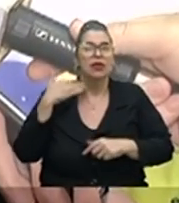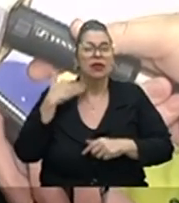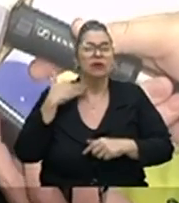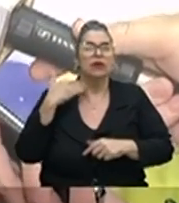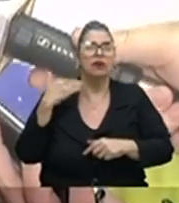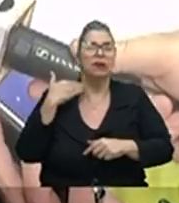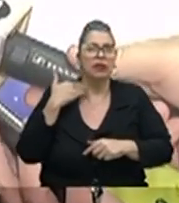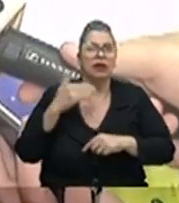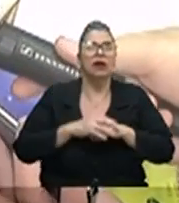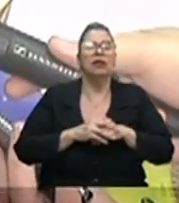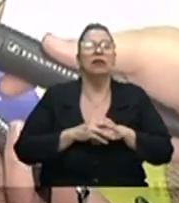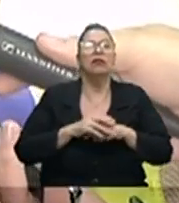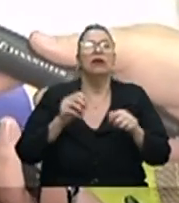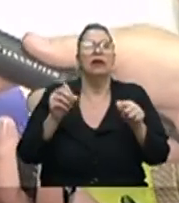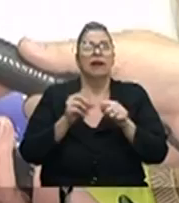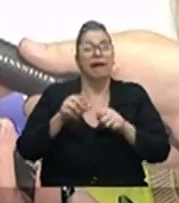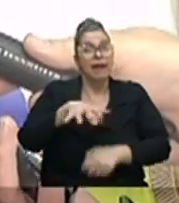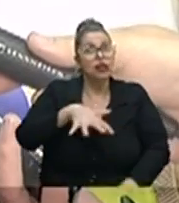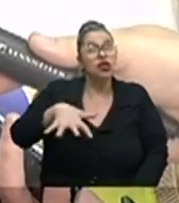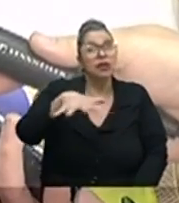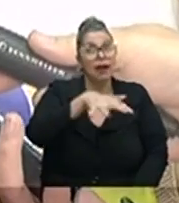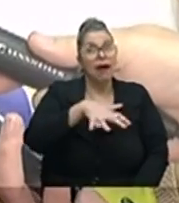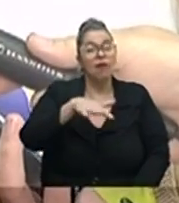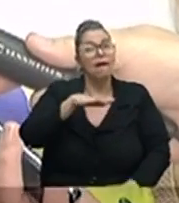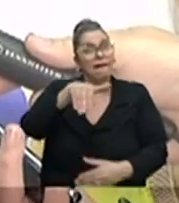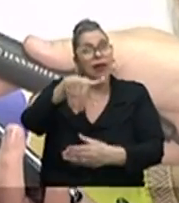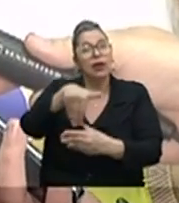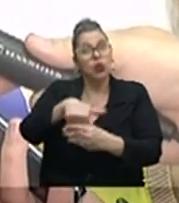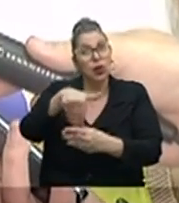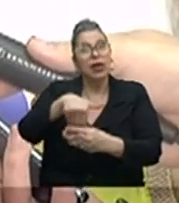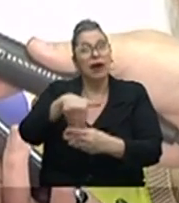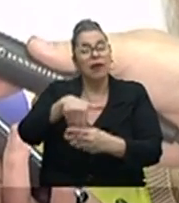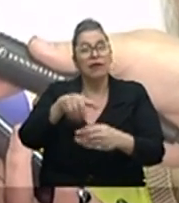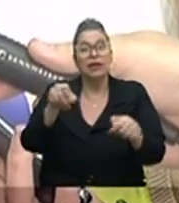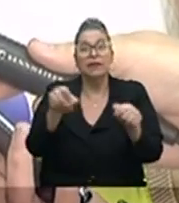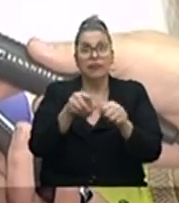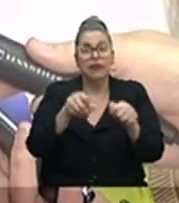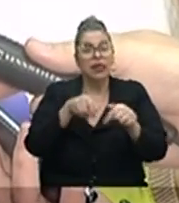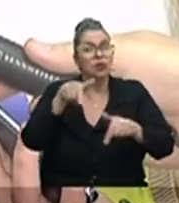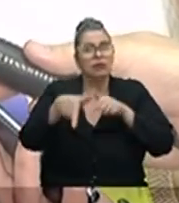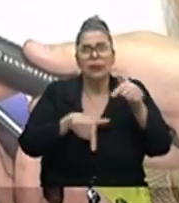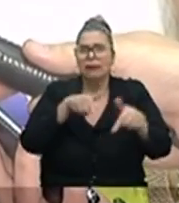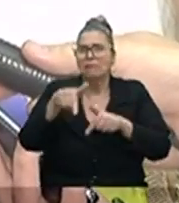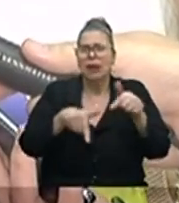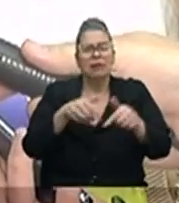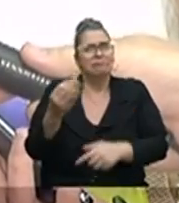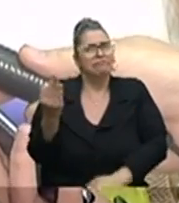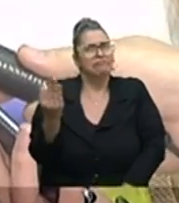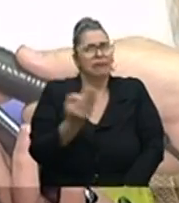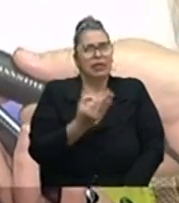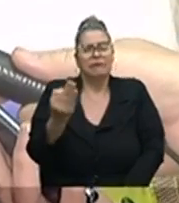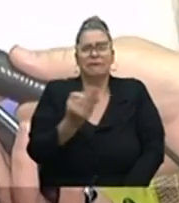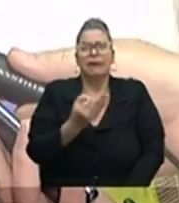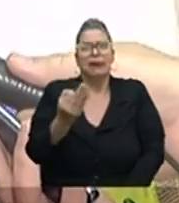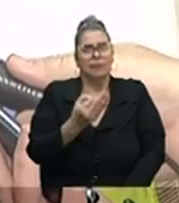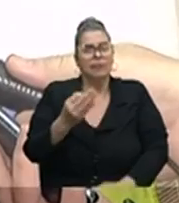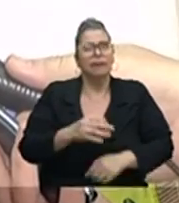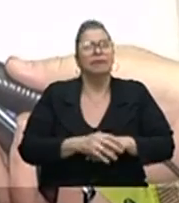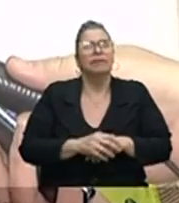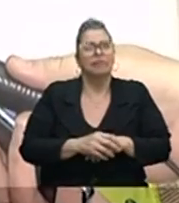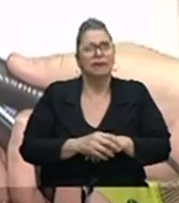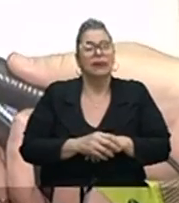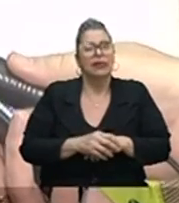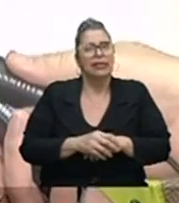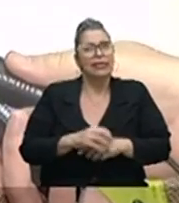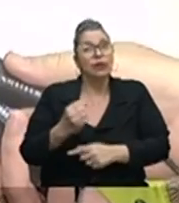Regional Eleitoral, que tem feito um trabalho tão adequado, tão eficiente,